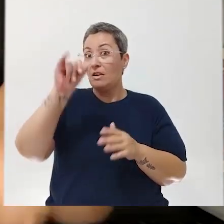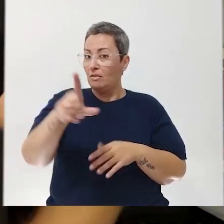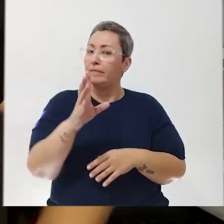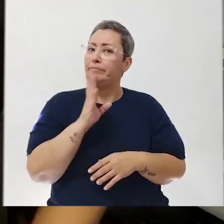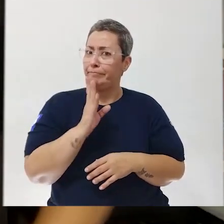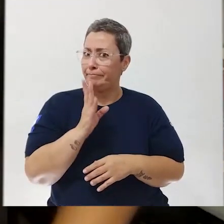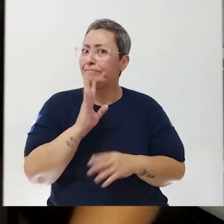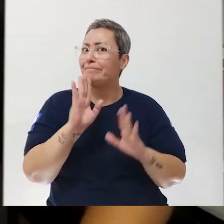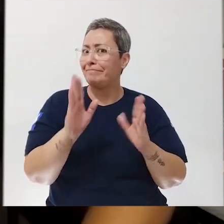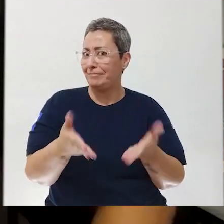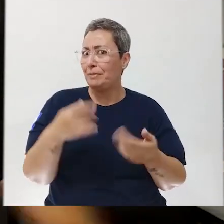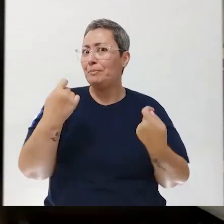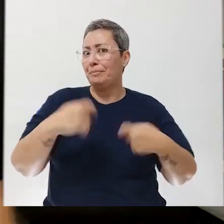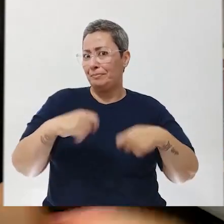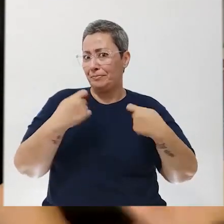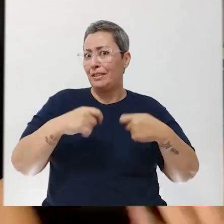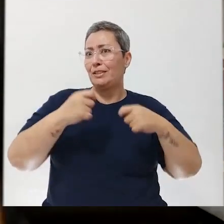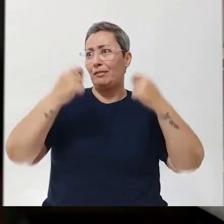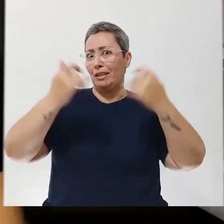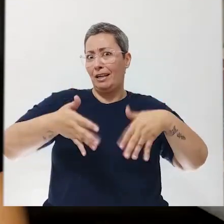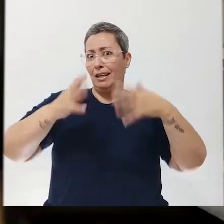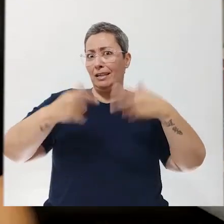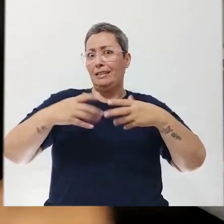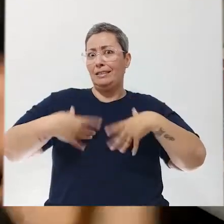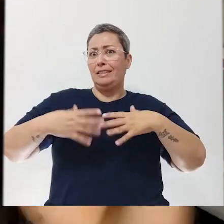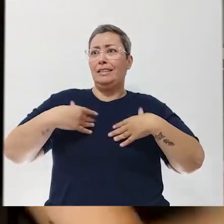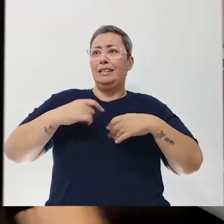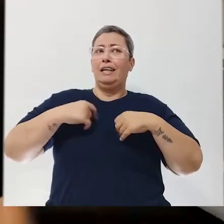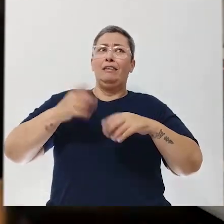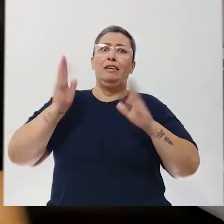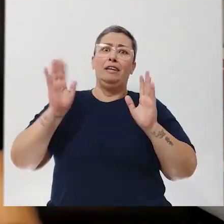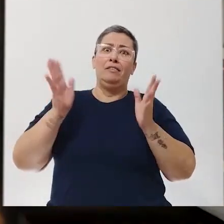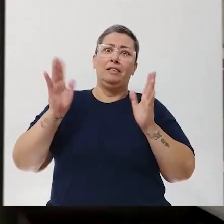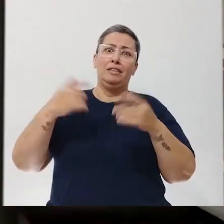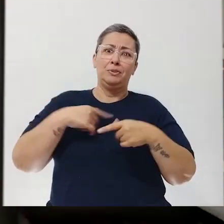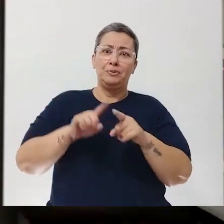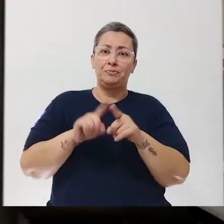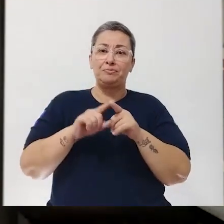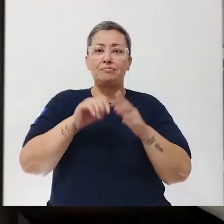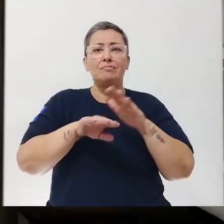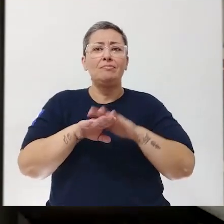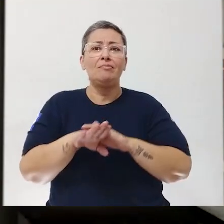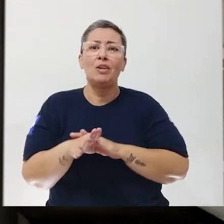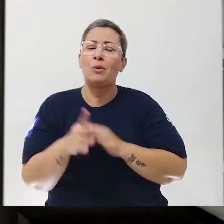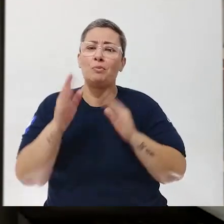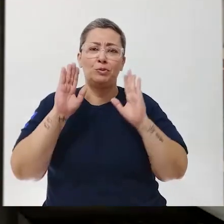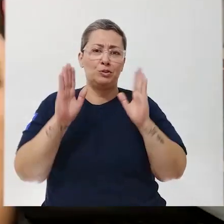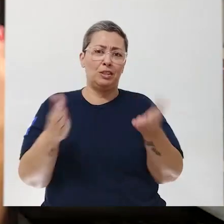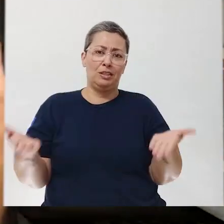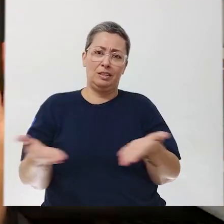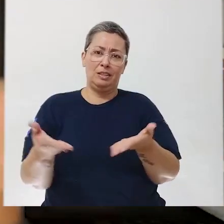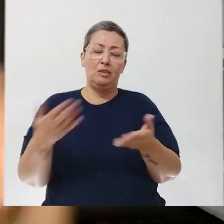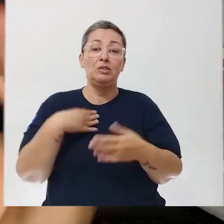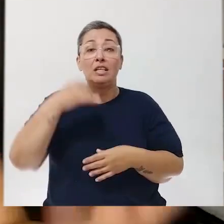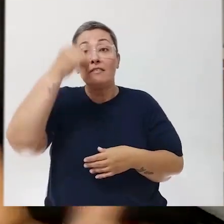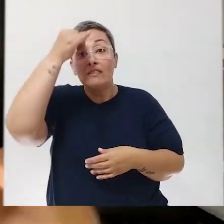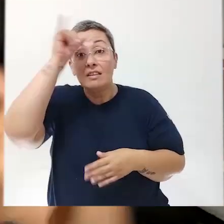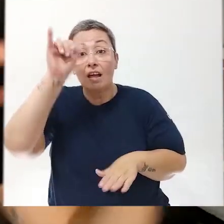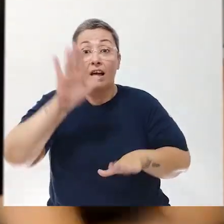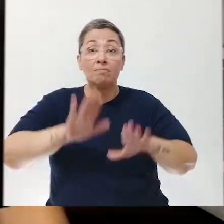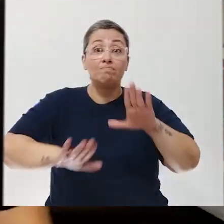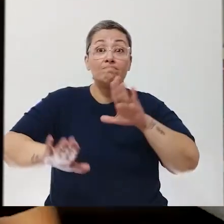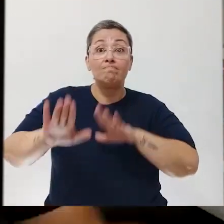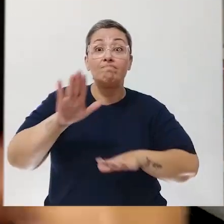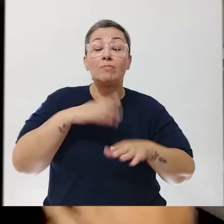Essa daí vocês têm que saber. A gente tem falado tanto, né? A palavra tão atual, tão comum nos dias de hoje, né? Quer dizer o quê? Evitar,